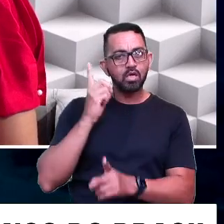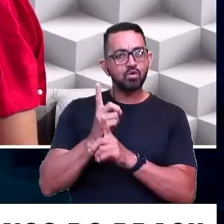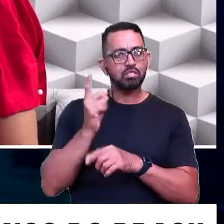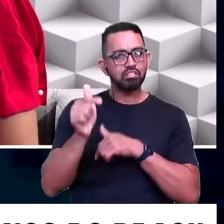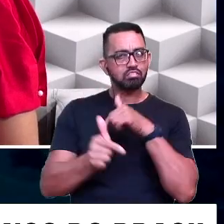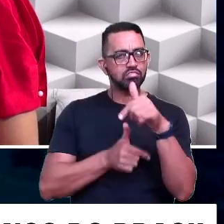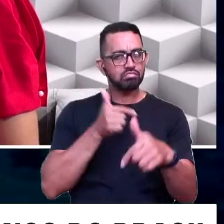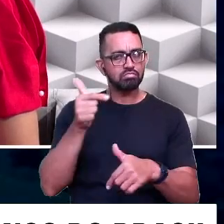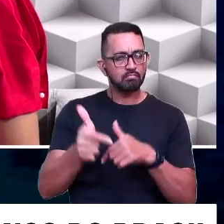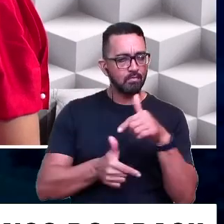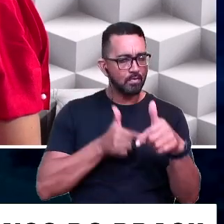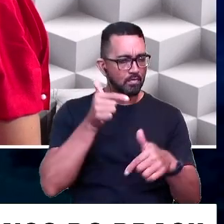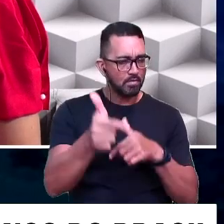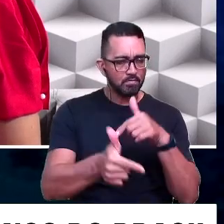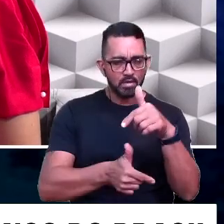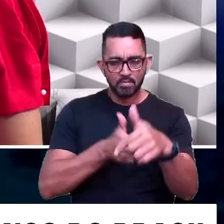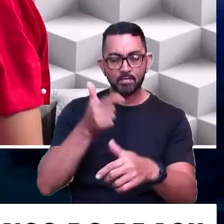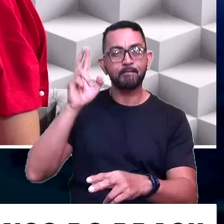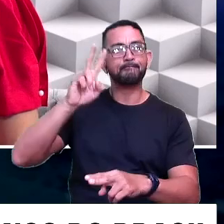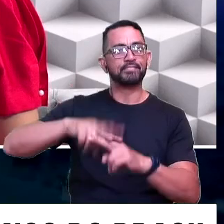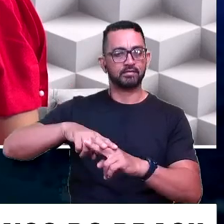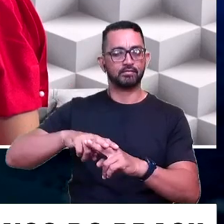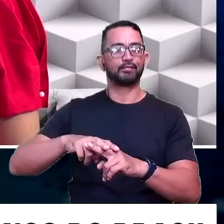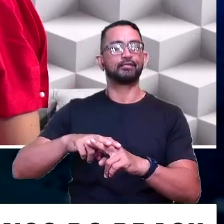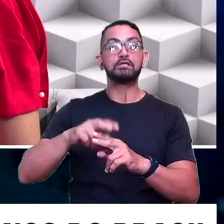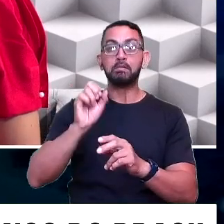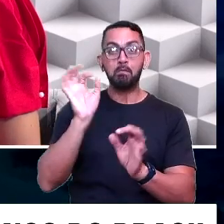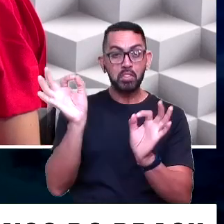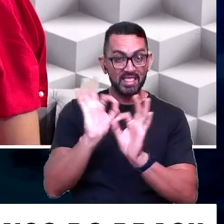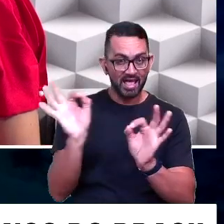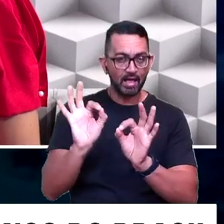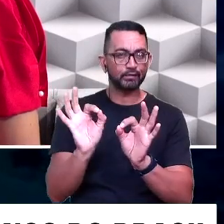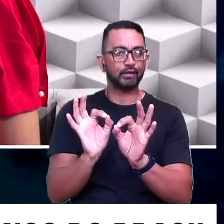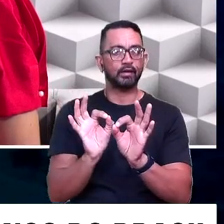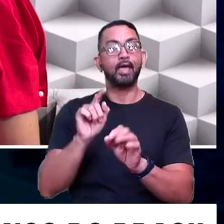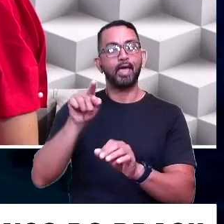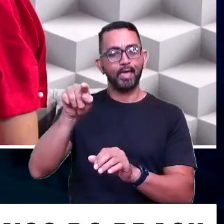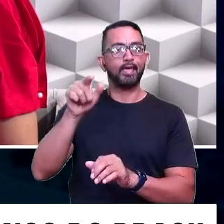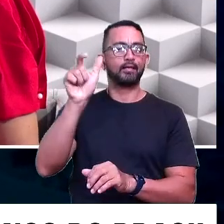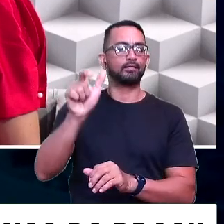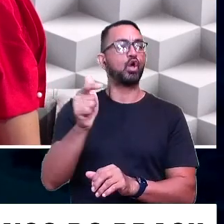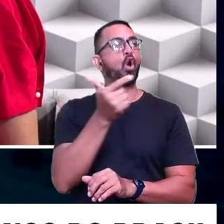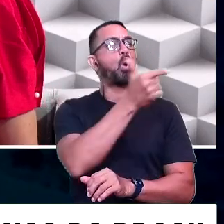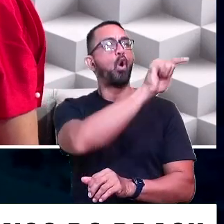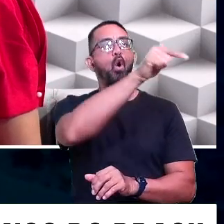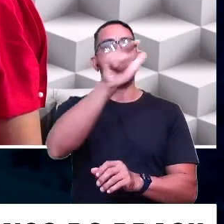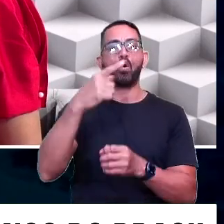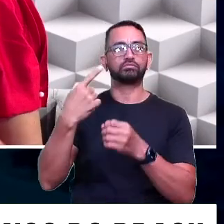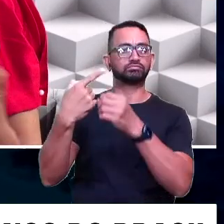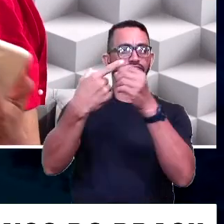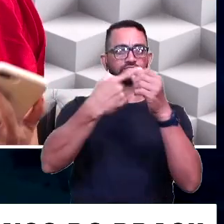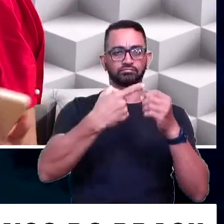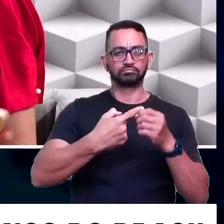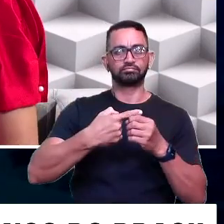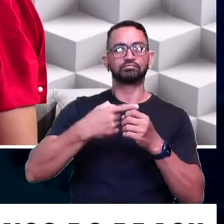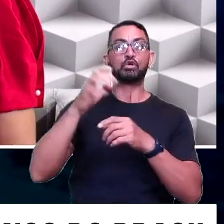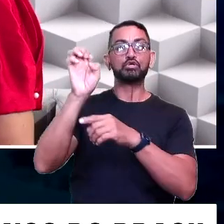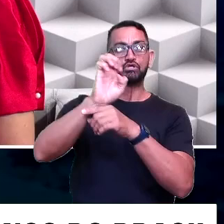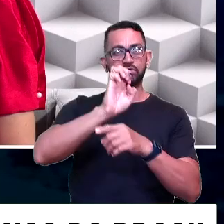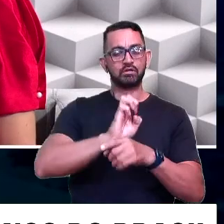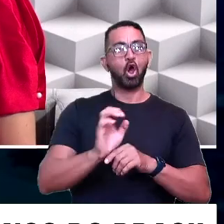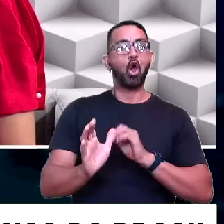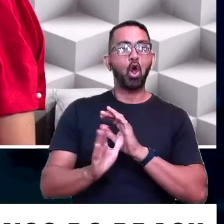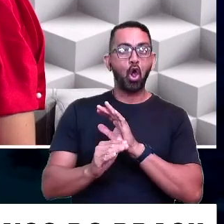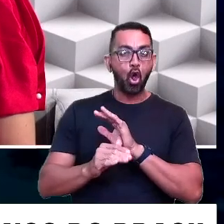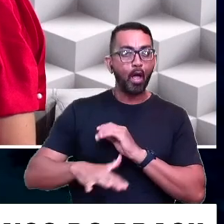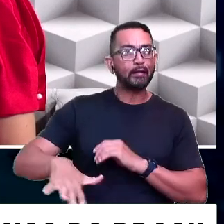encontrado, feito esse trabalho, essa força-tarefa, ele estaria por aí praticando novos crimes em outras cidades e regiões do país. Isso